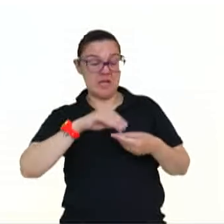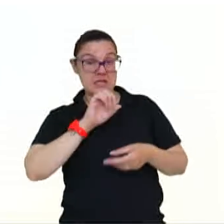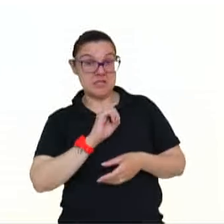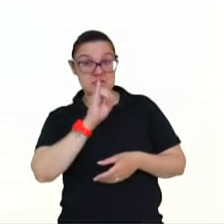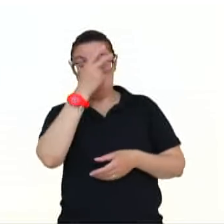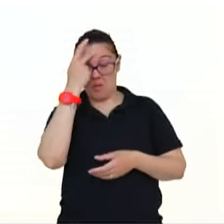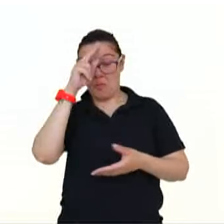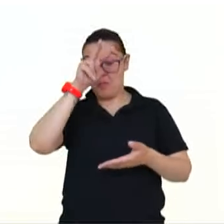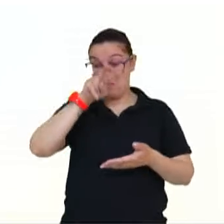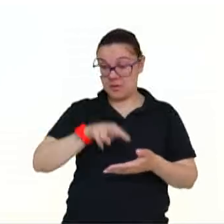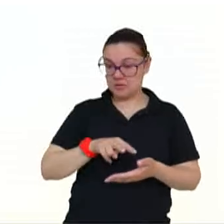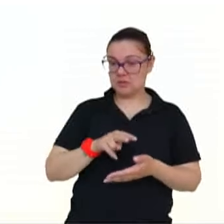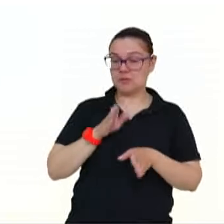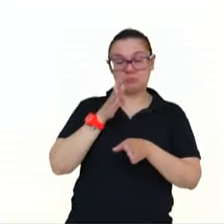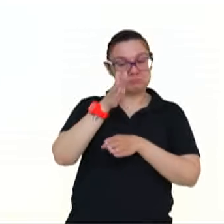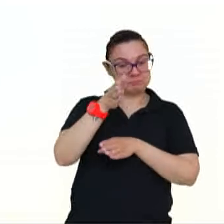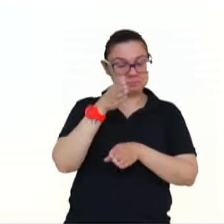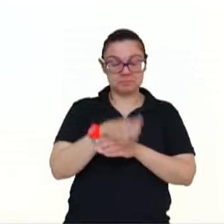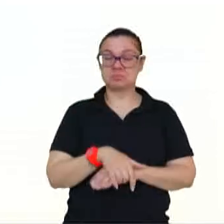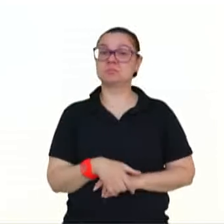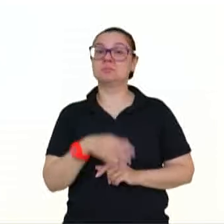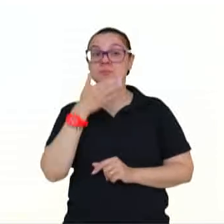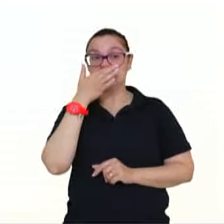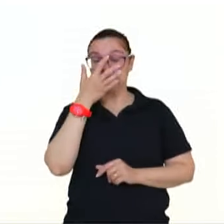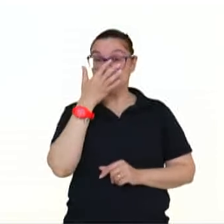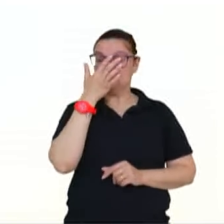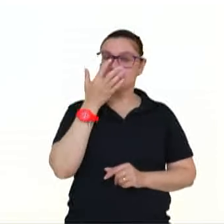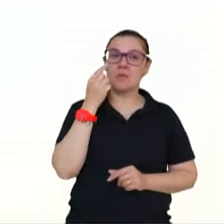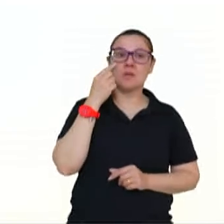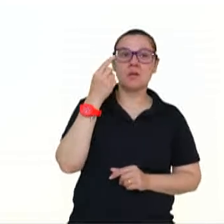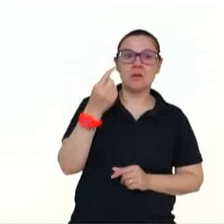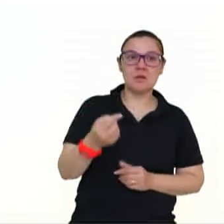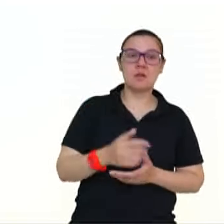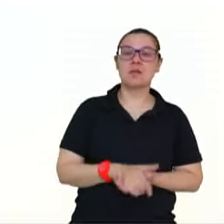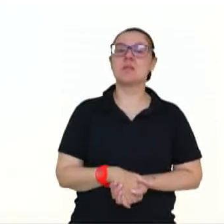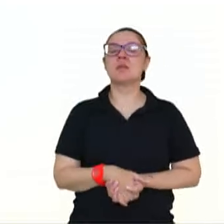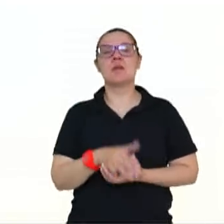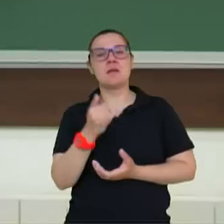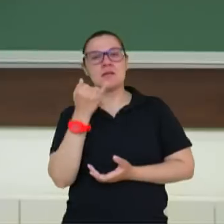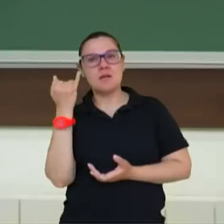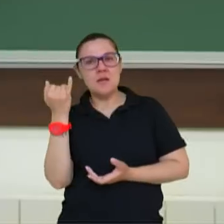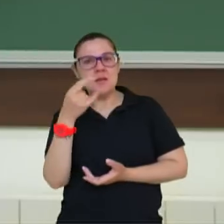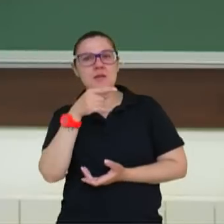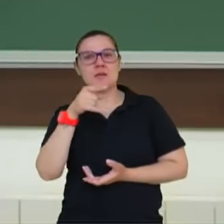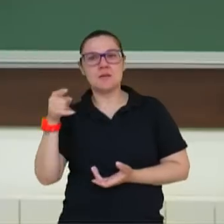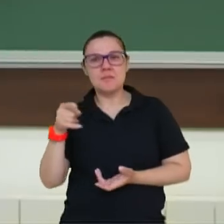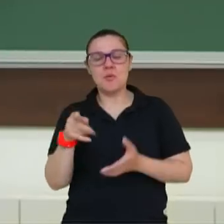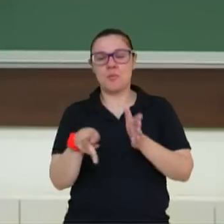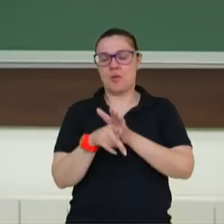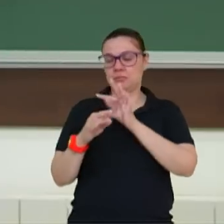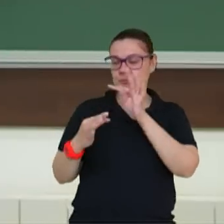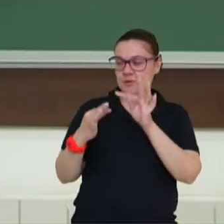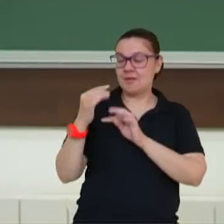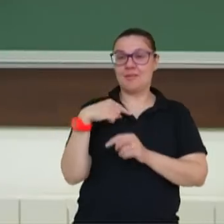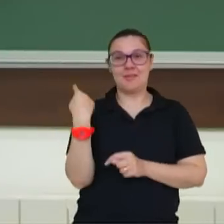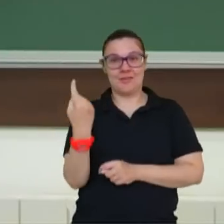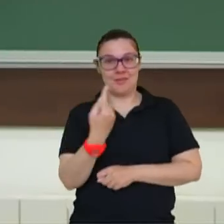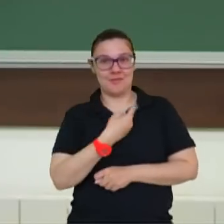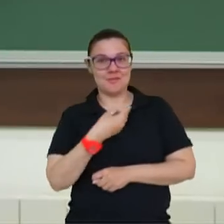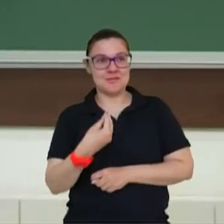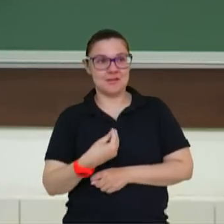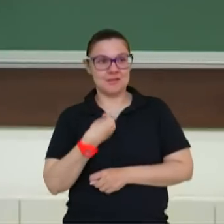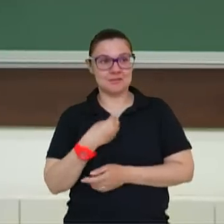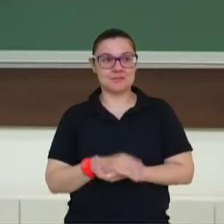se não forem acessados. Veja só a importância da tecnologia e